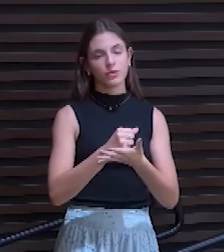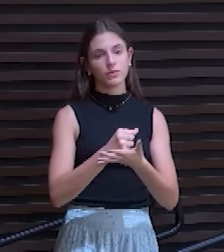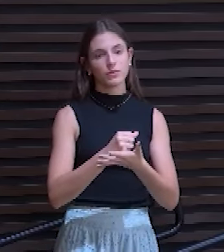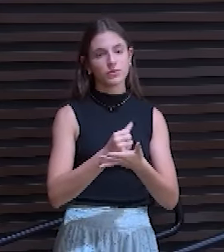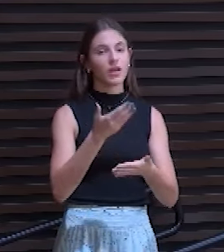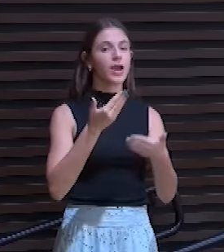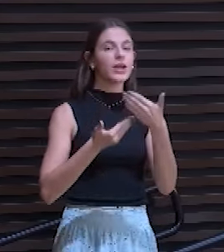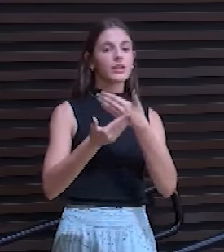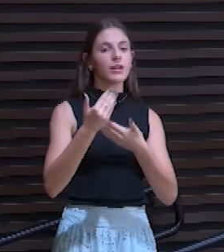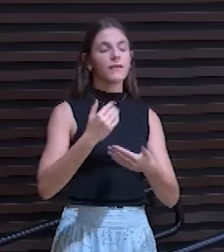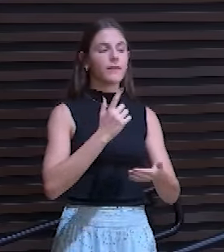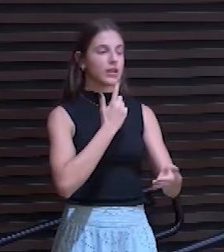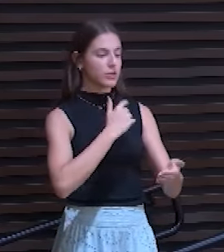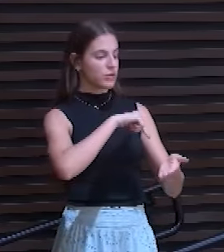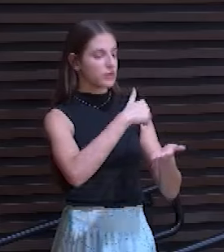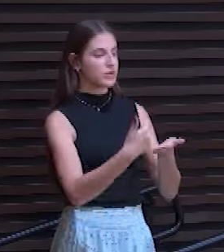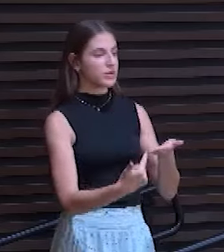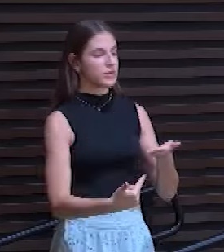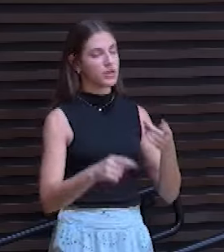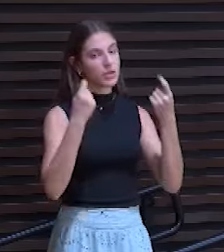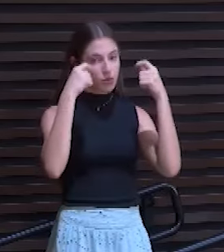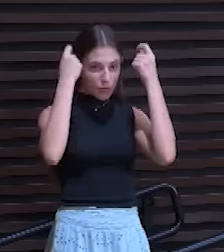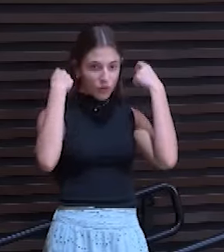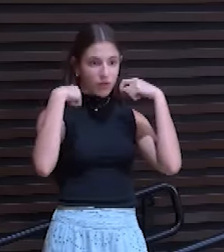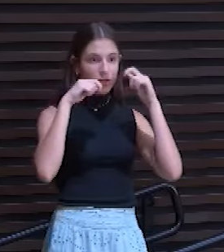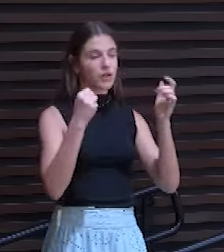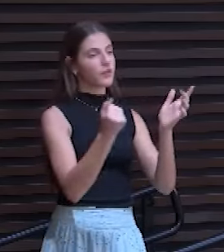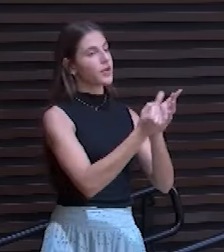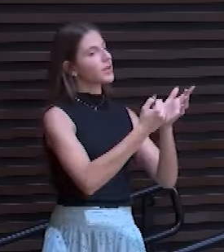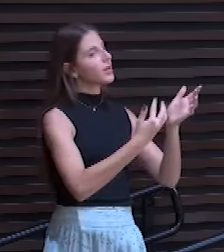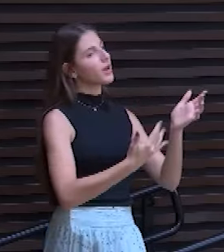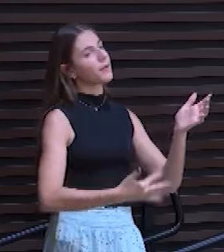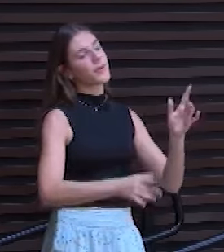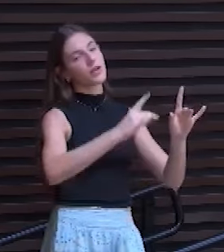pelo sangue do cordeiro que foi vertido lá naquela cruz.